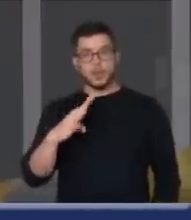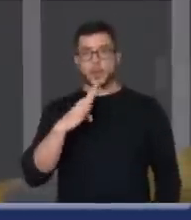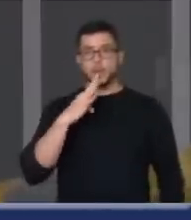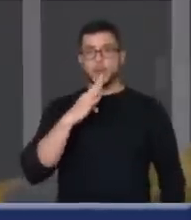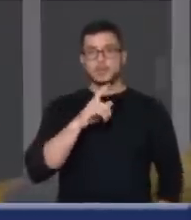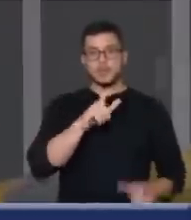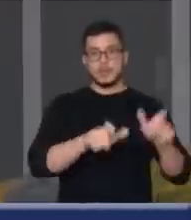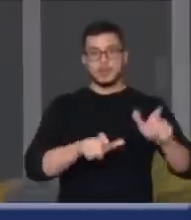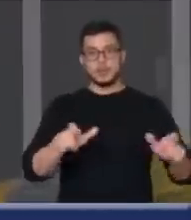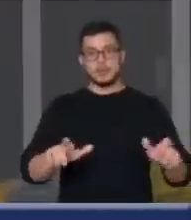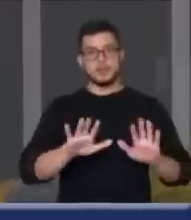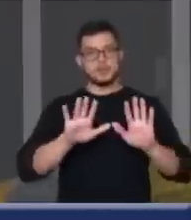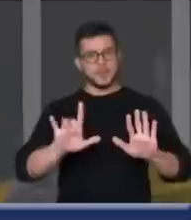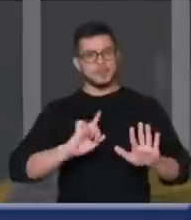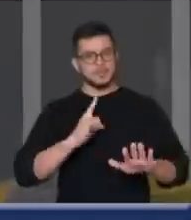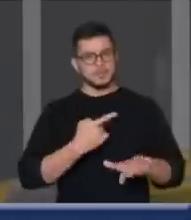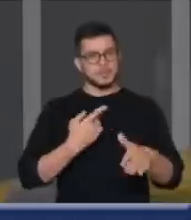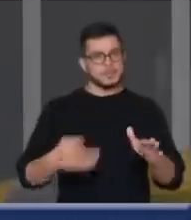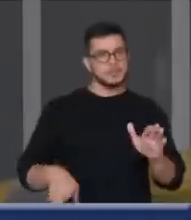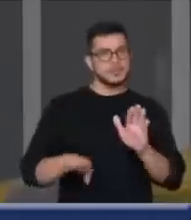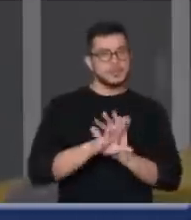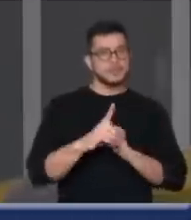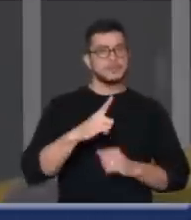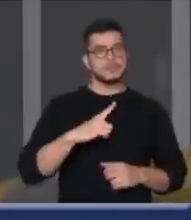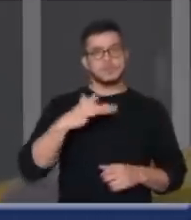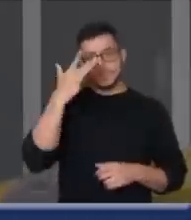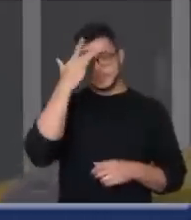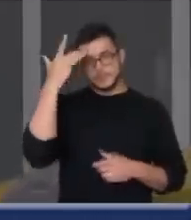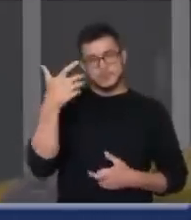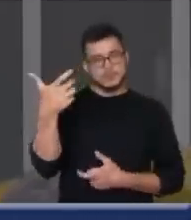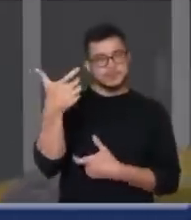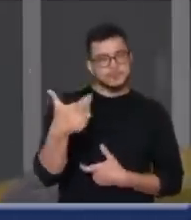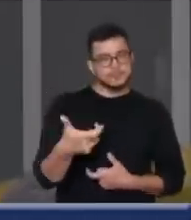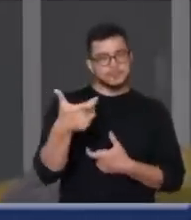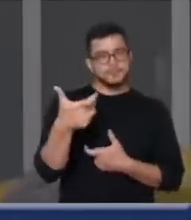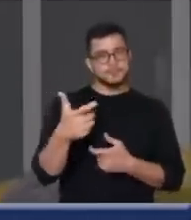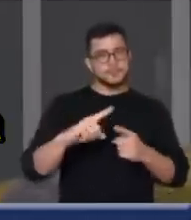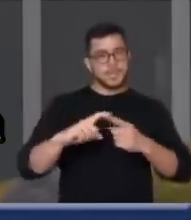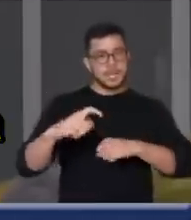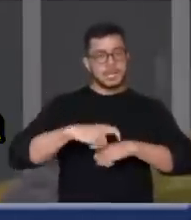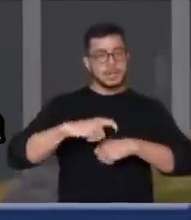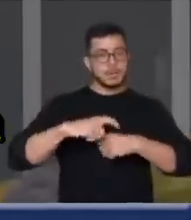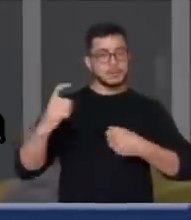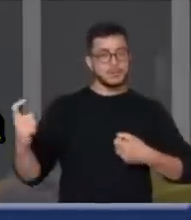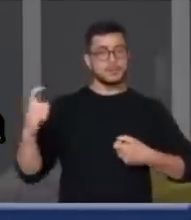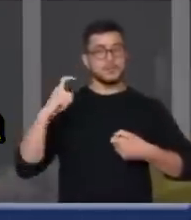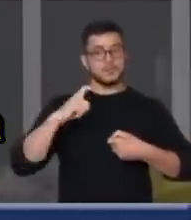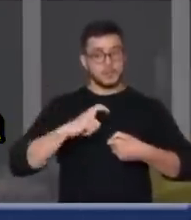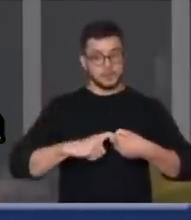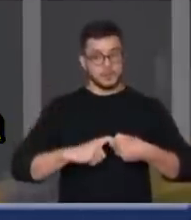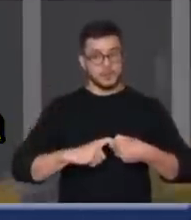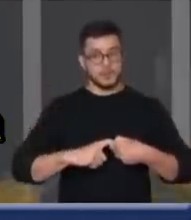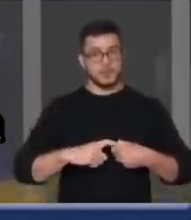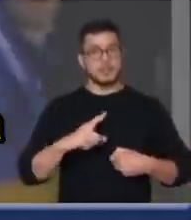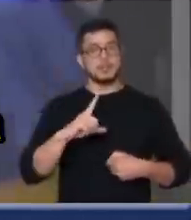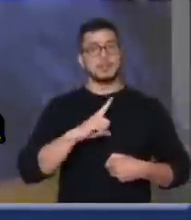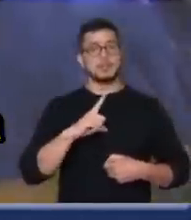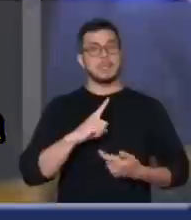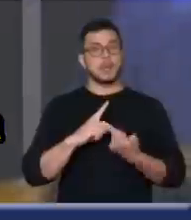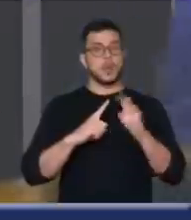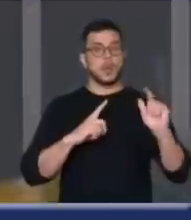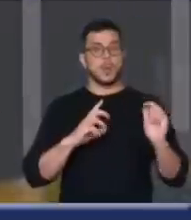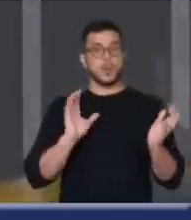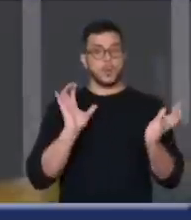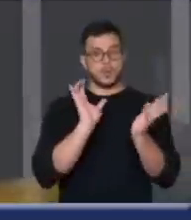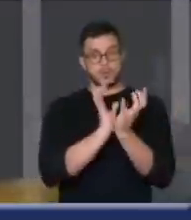muitos fuzis, muitos caras armados. Mas a questão mesmo foi na volta. Por quê? Porque tem uma parte de outra facção no Morro de